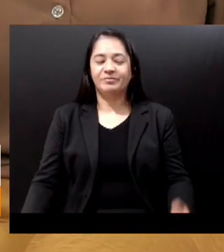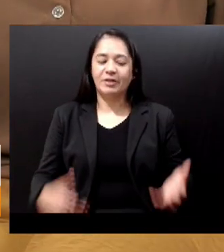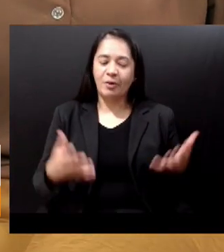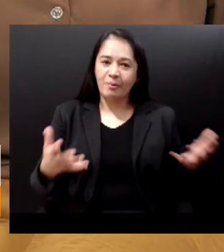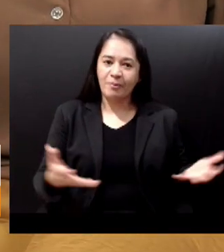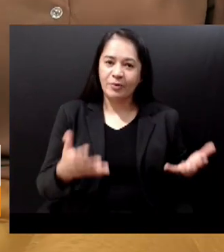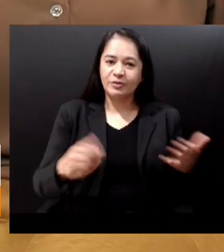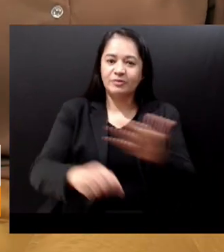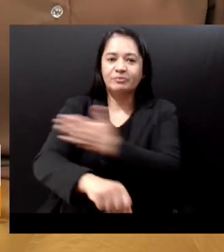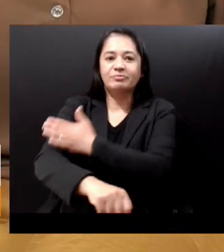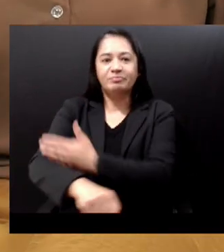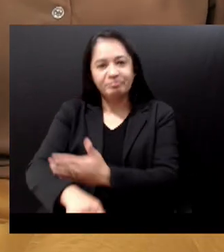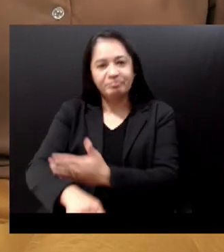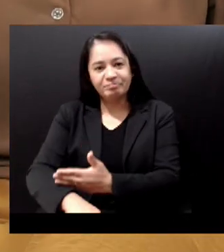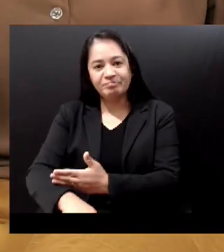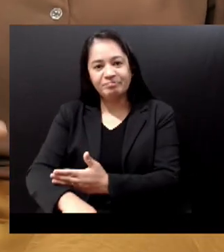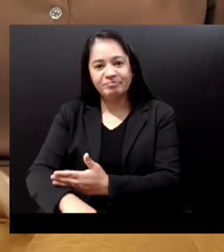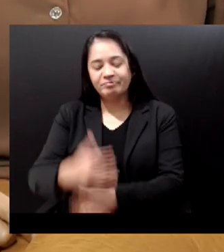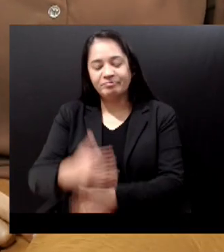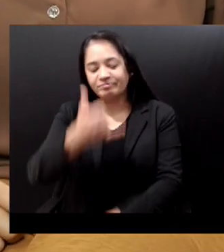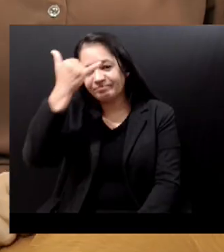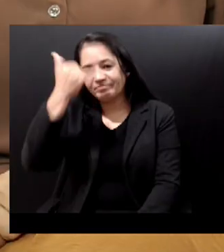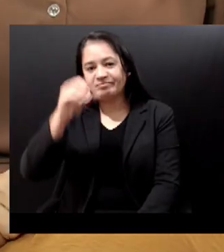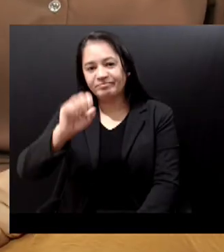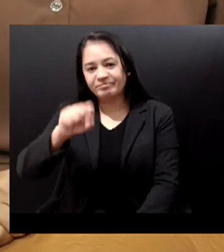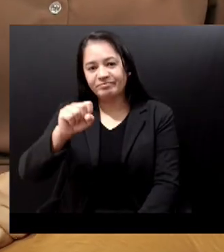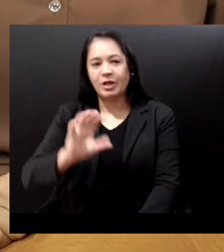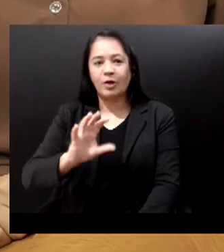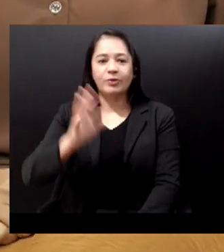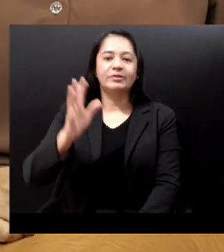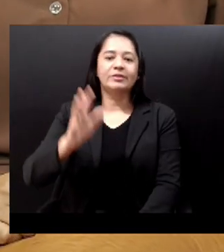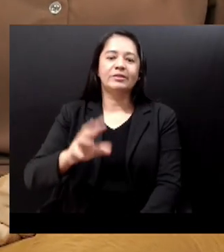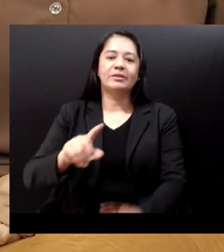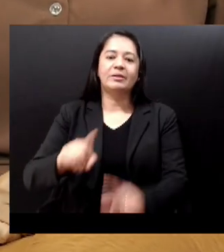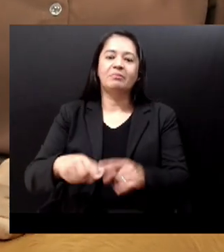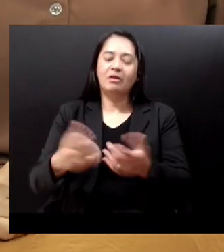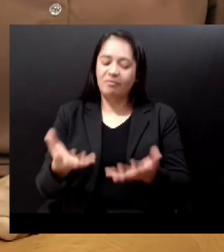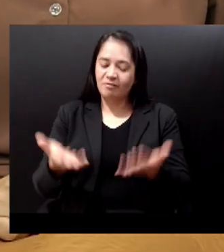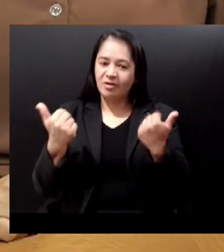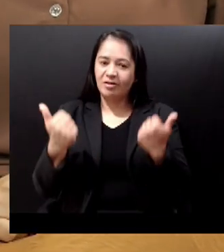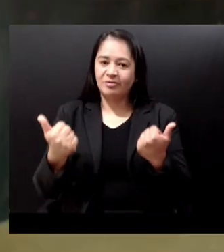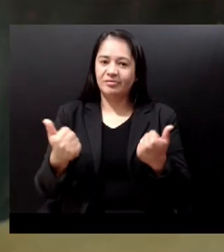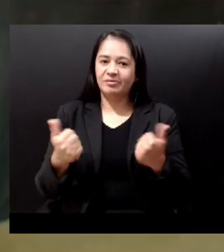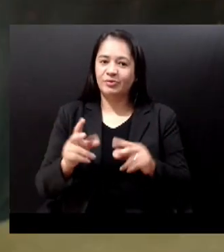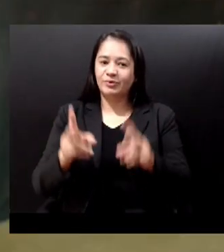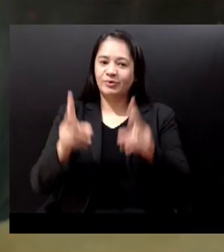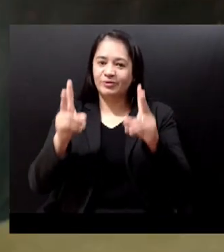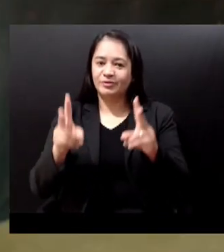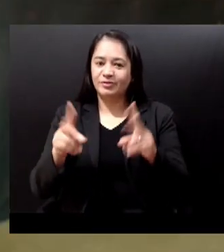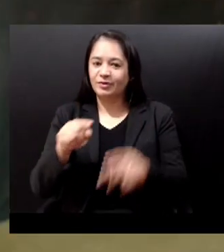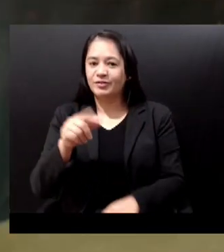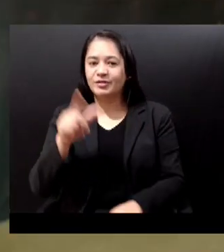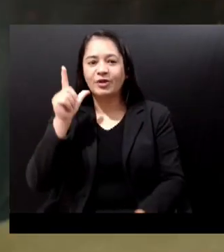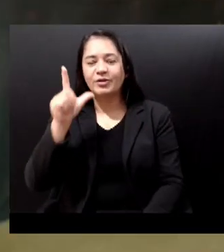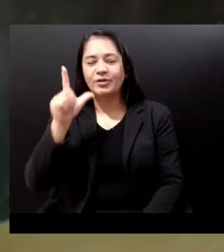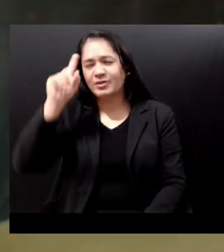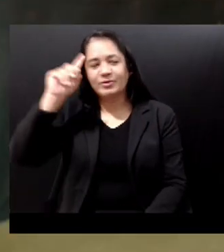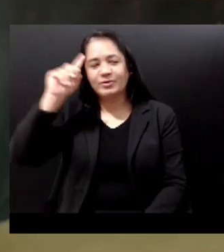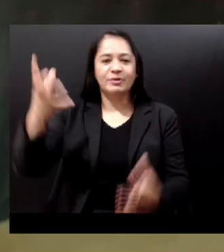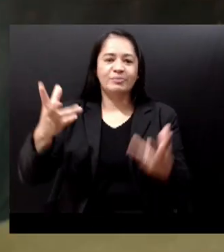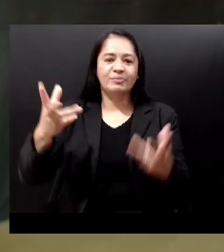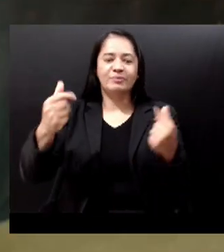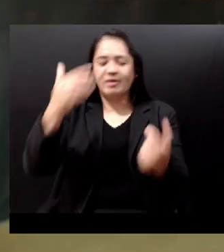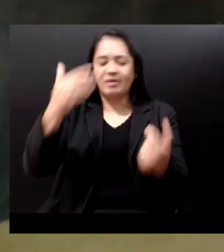e frustração, sim, vai ter, mas ó, levanta e vamos embora. Você vai ter um dia maravilhoso, acredita, e